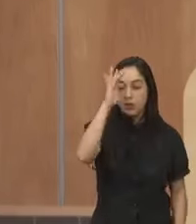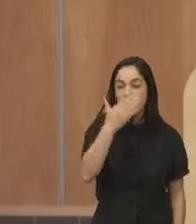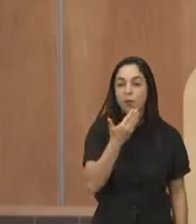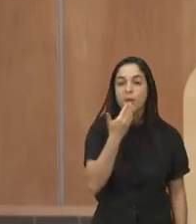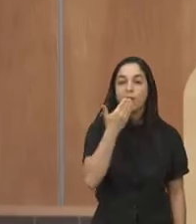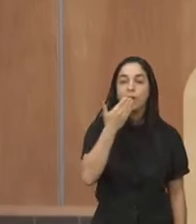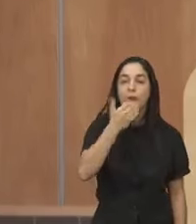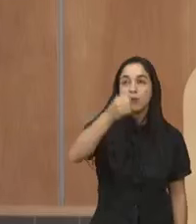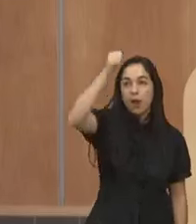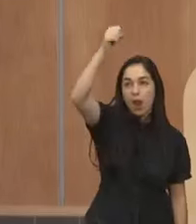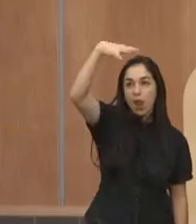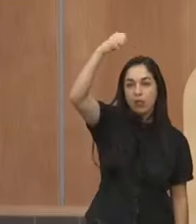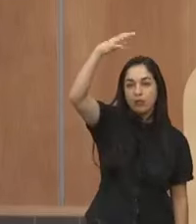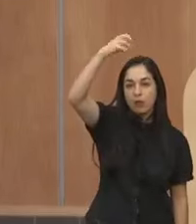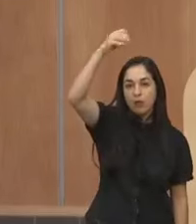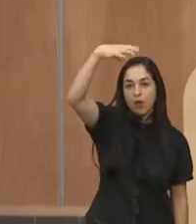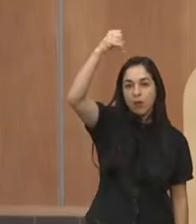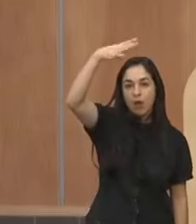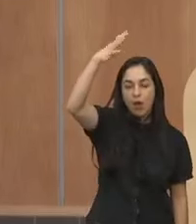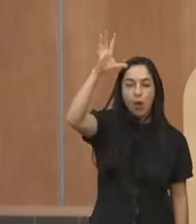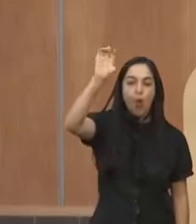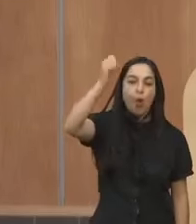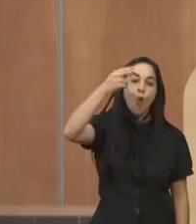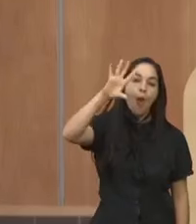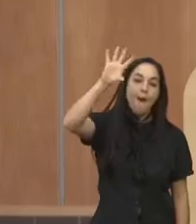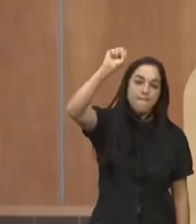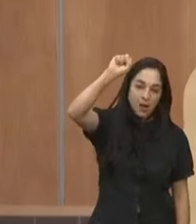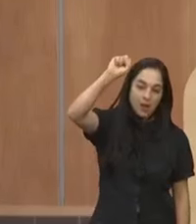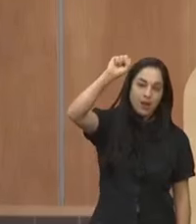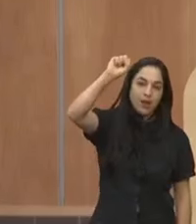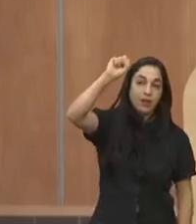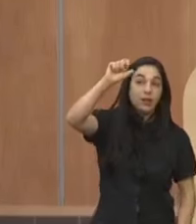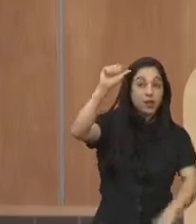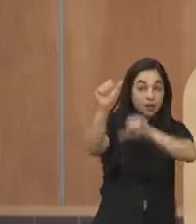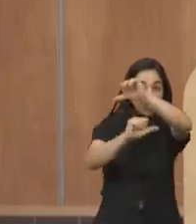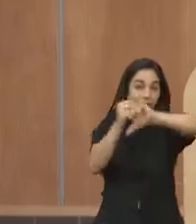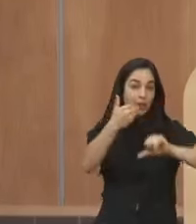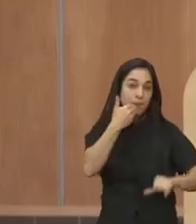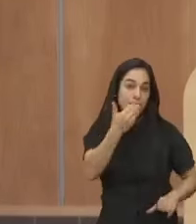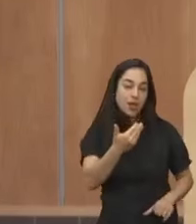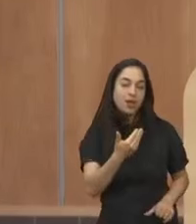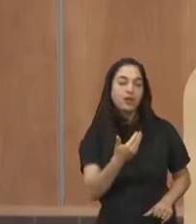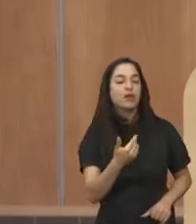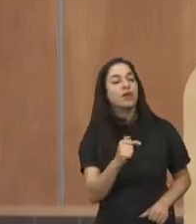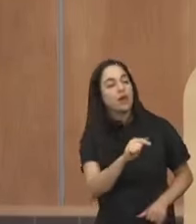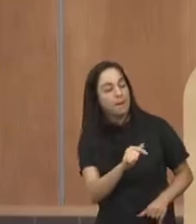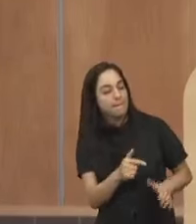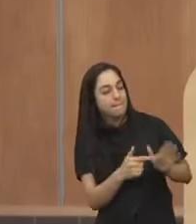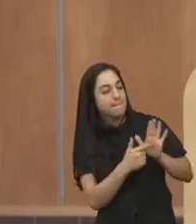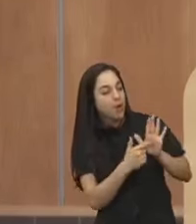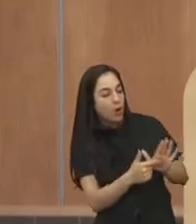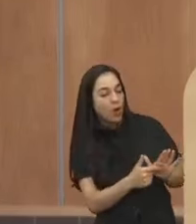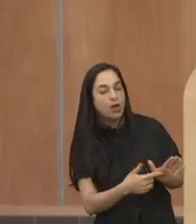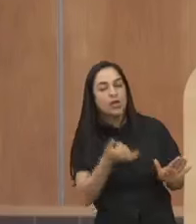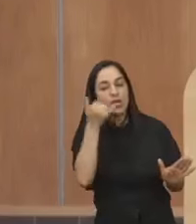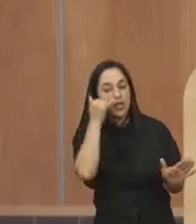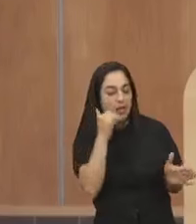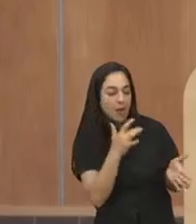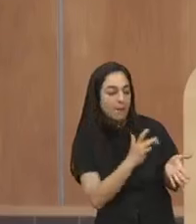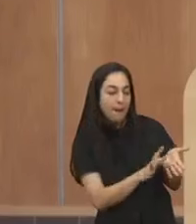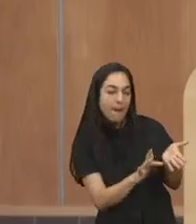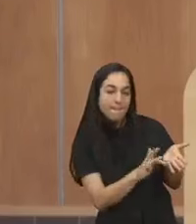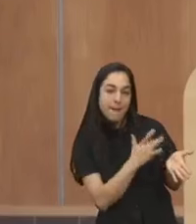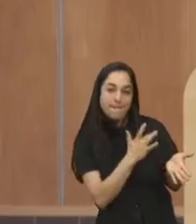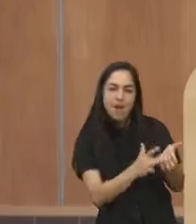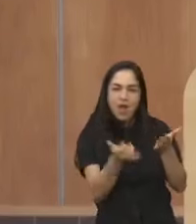apagada ou piscante. E a gente fomos ensinando a população. Você vai entrar aqui, você vai discar no 08000-163010